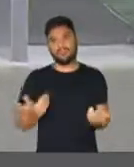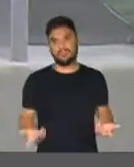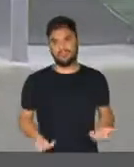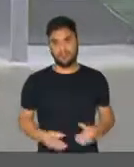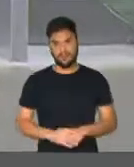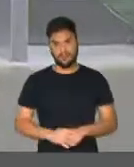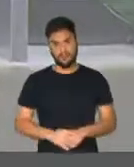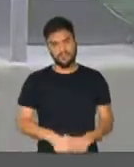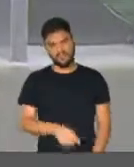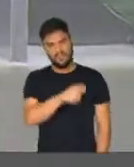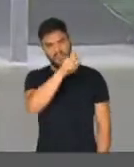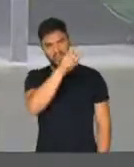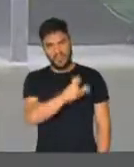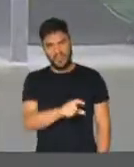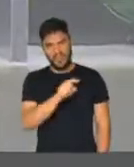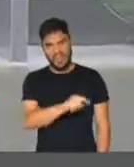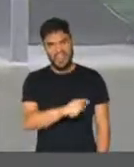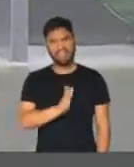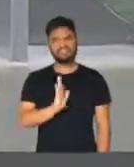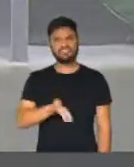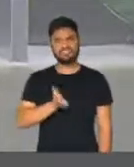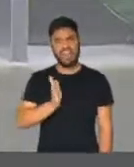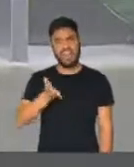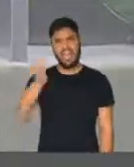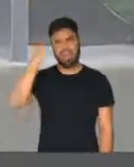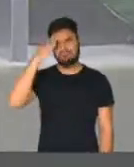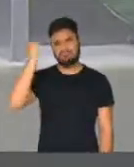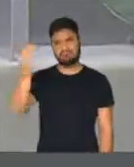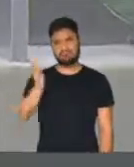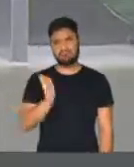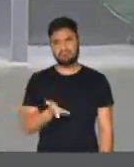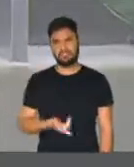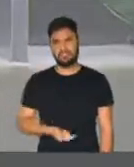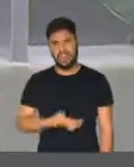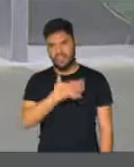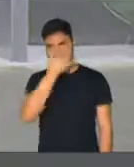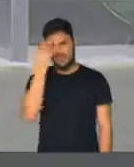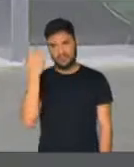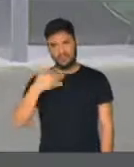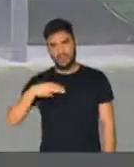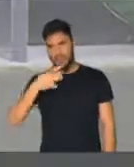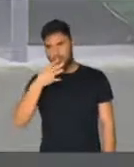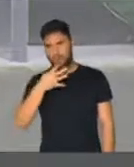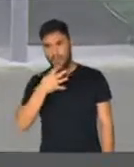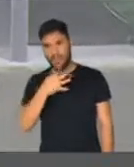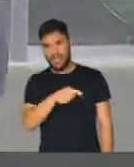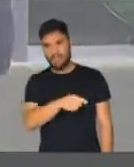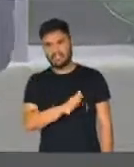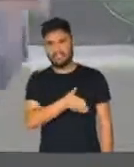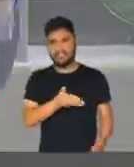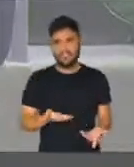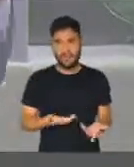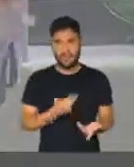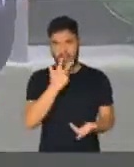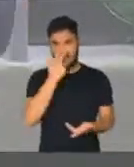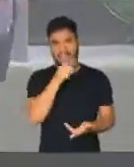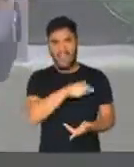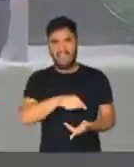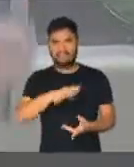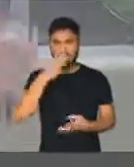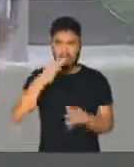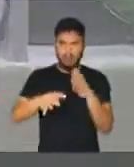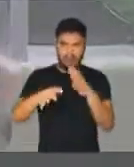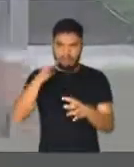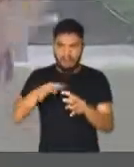Esse promotor é conhecido como uma pessoa em que as suas denúncias